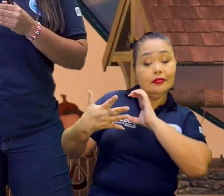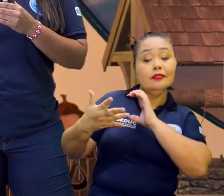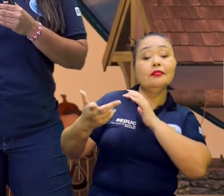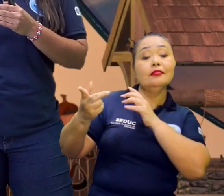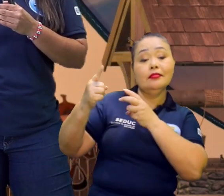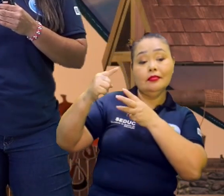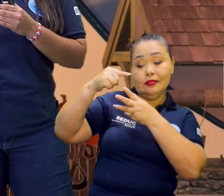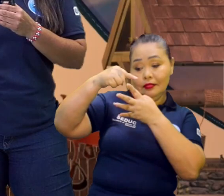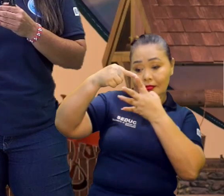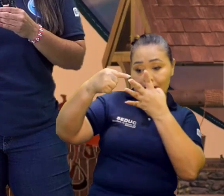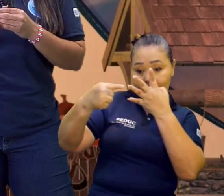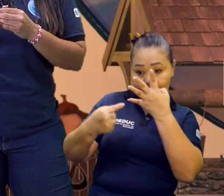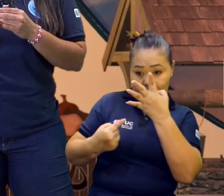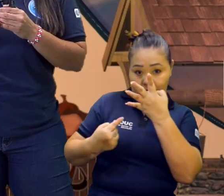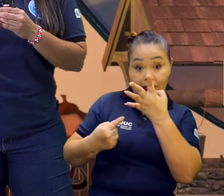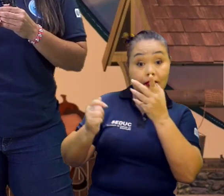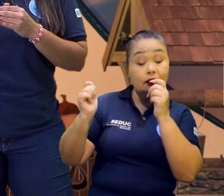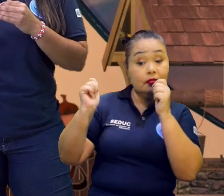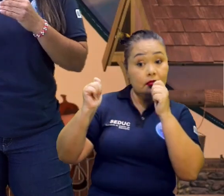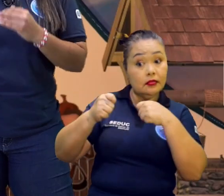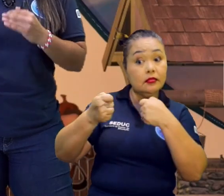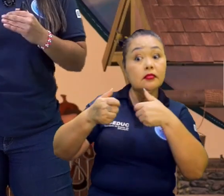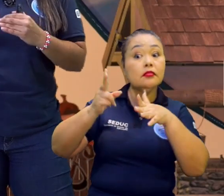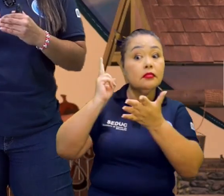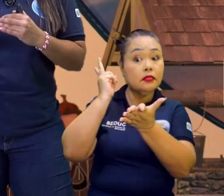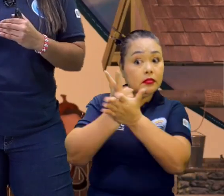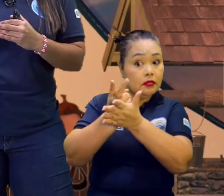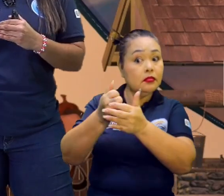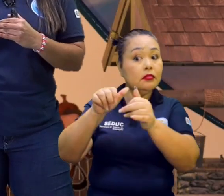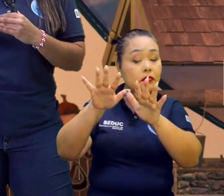biológicas sejam mantidas com